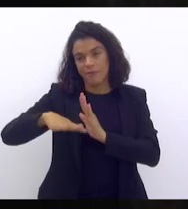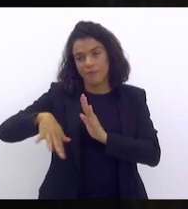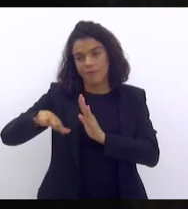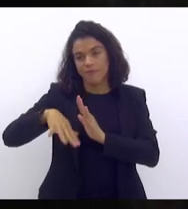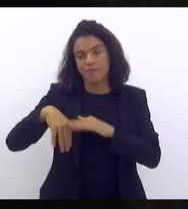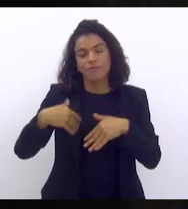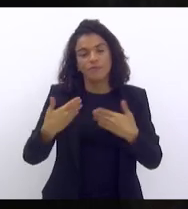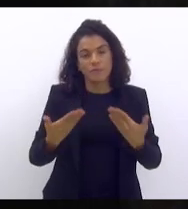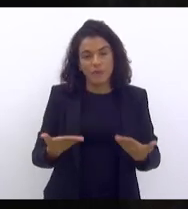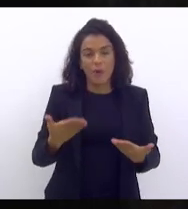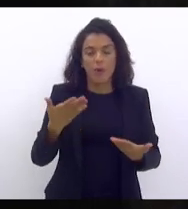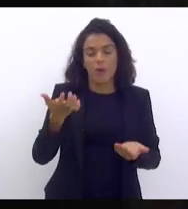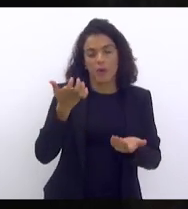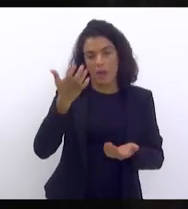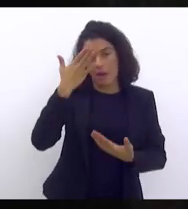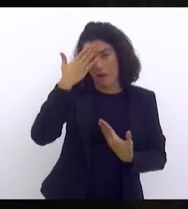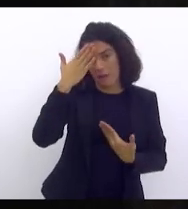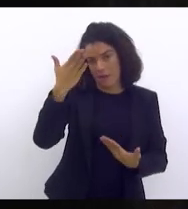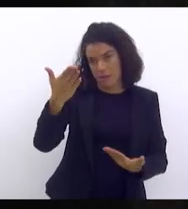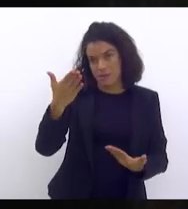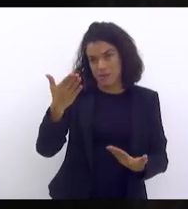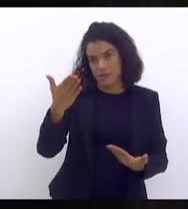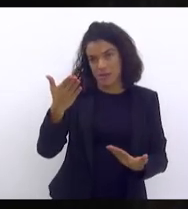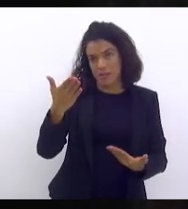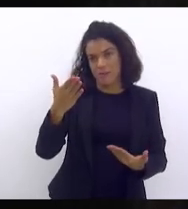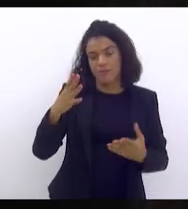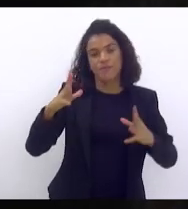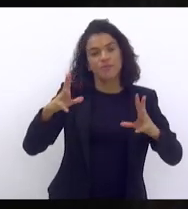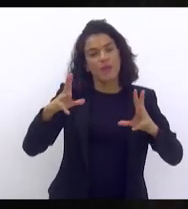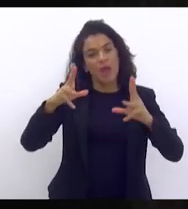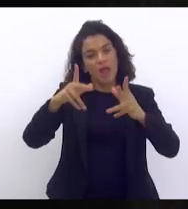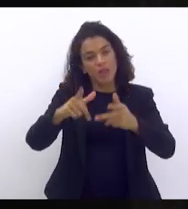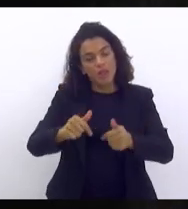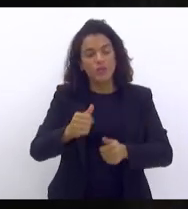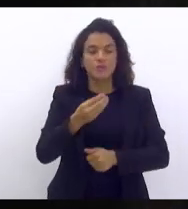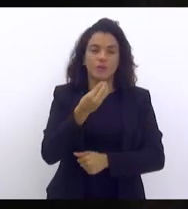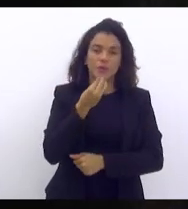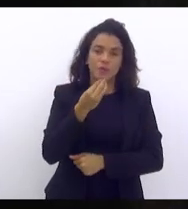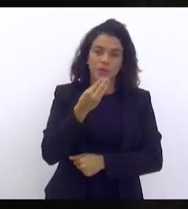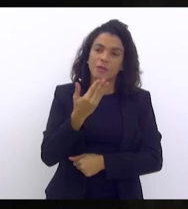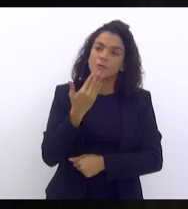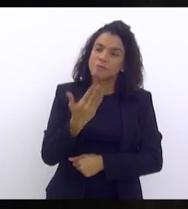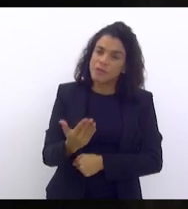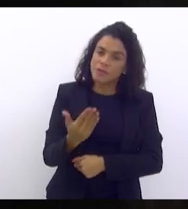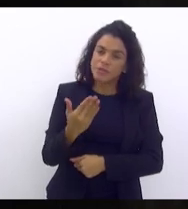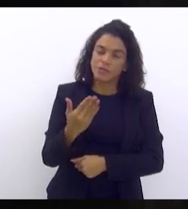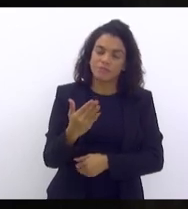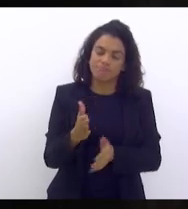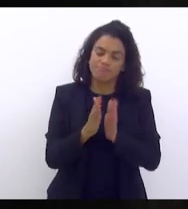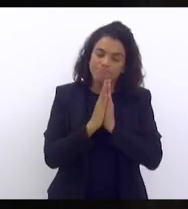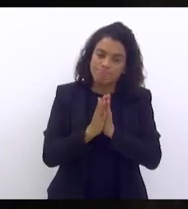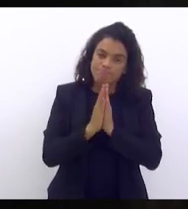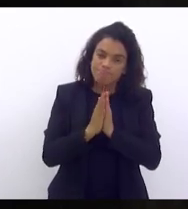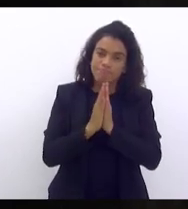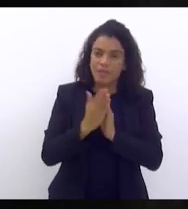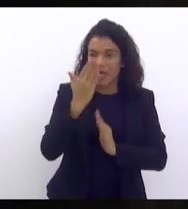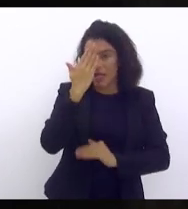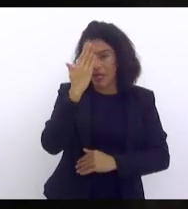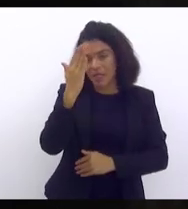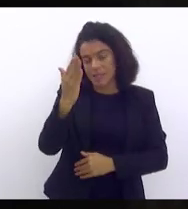Então, assim, eu quero agradecer a todos por essa oportunidade e pedir esse favor e agradecer o